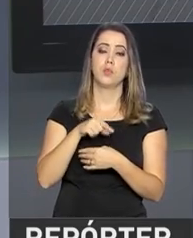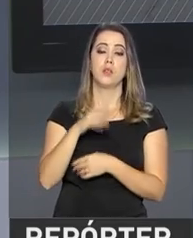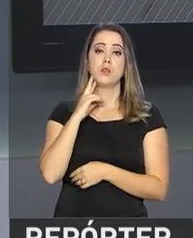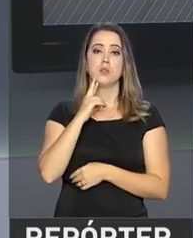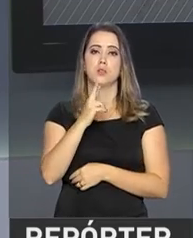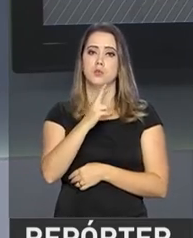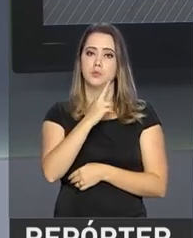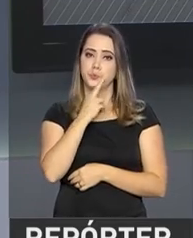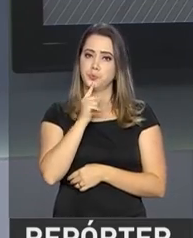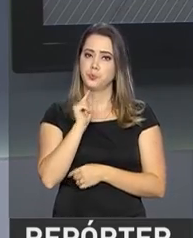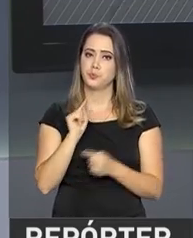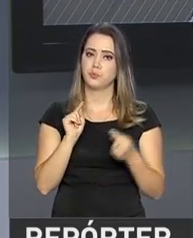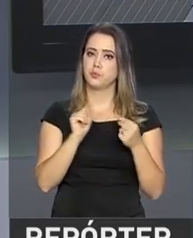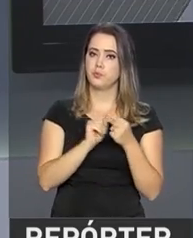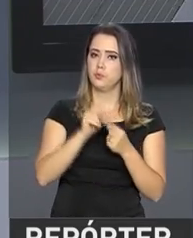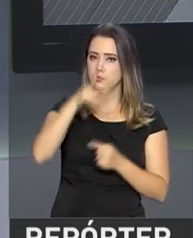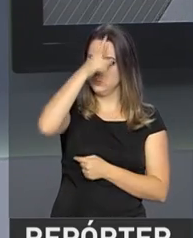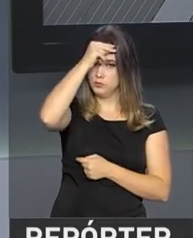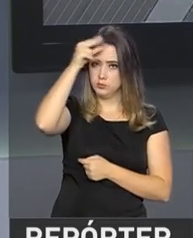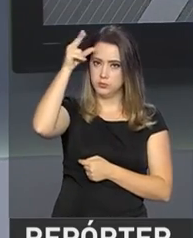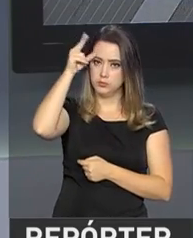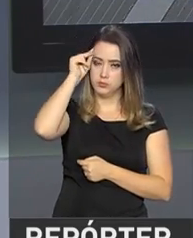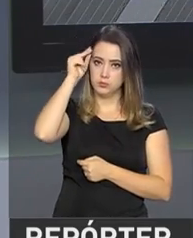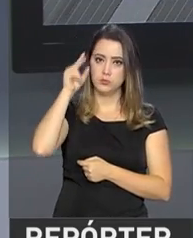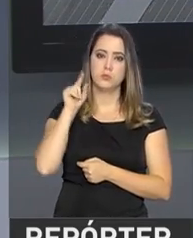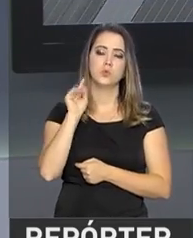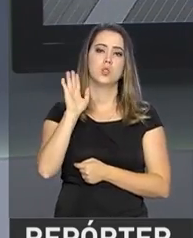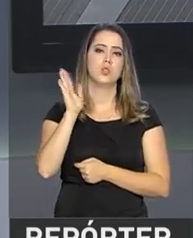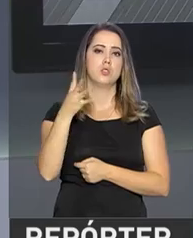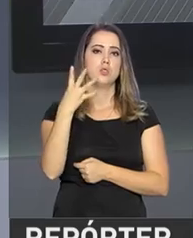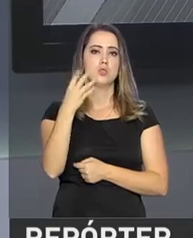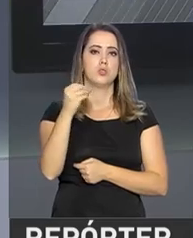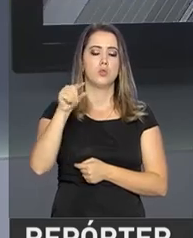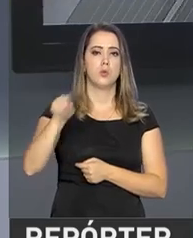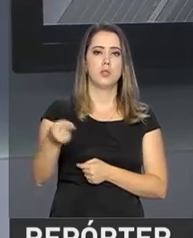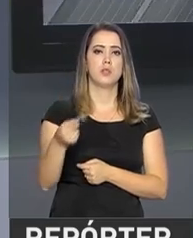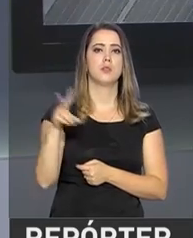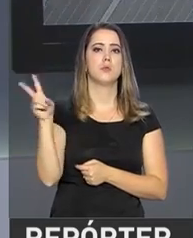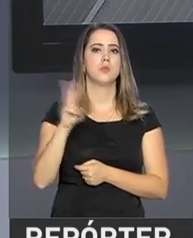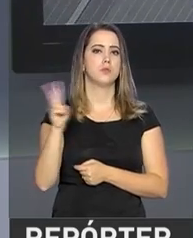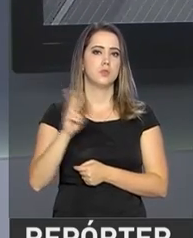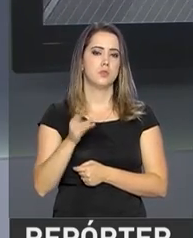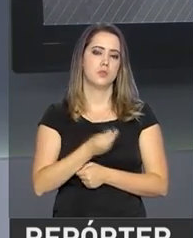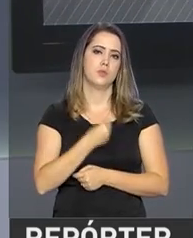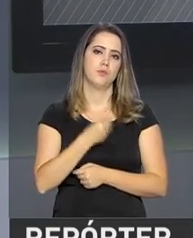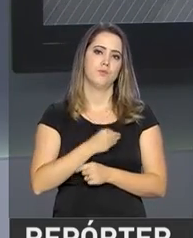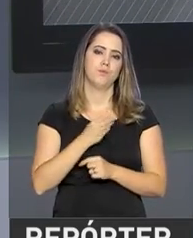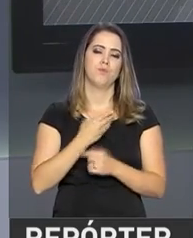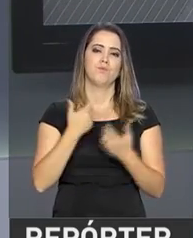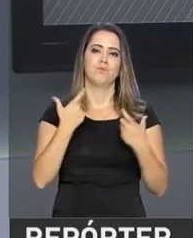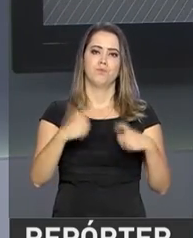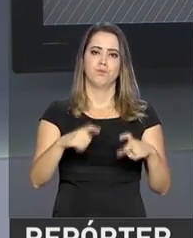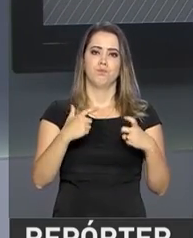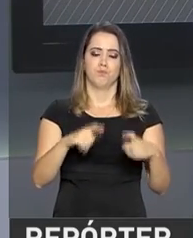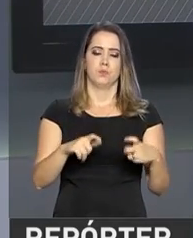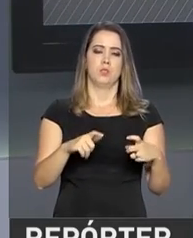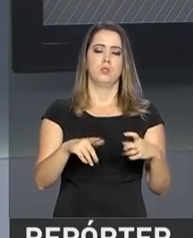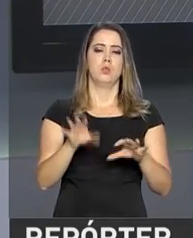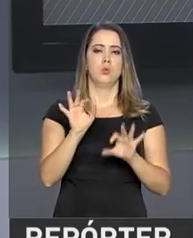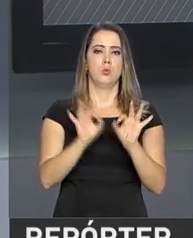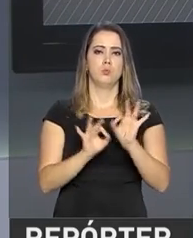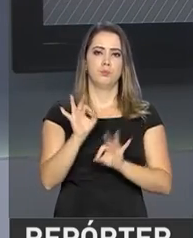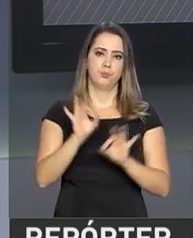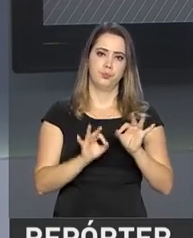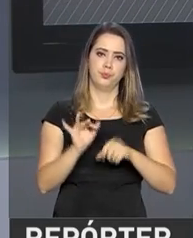roraima de acordo com a prefeitura de boa vista já são 40 mil venezuelanos vivendo em abrigos na capital hoje com uma